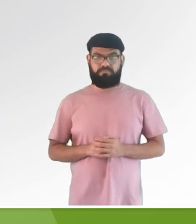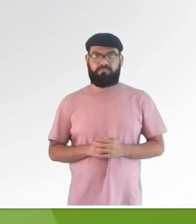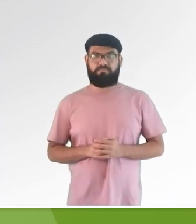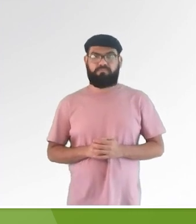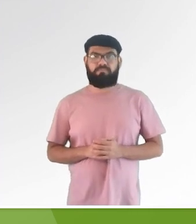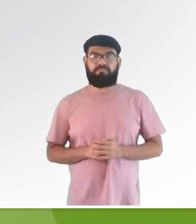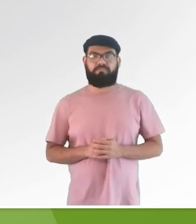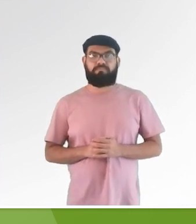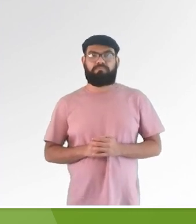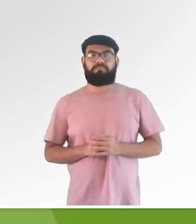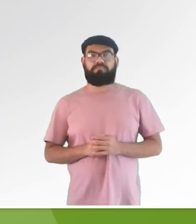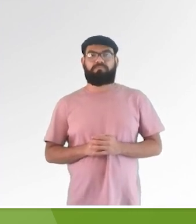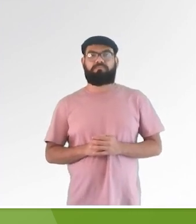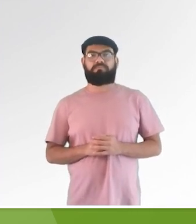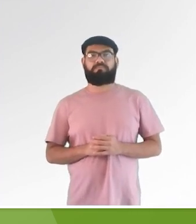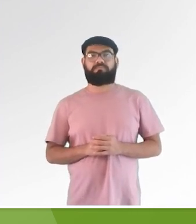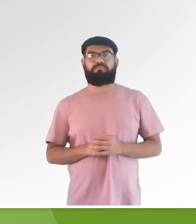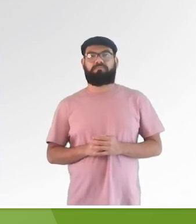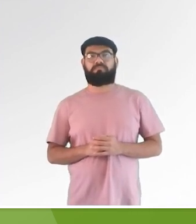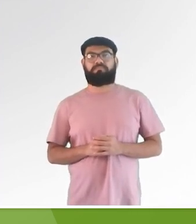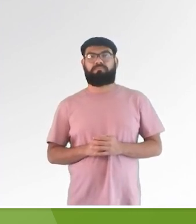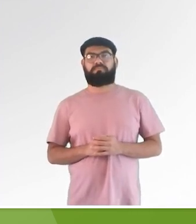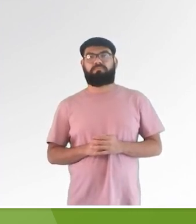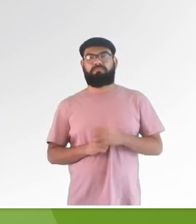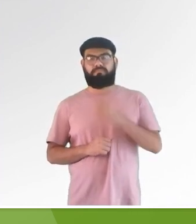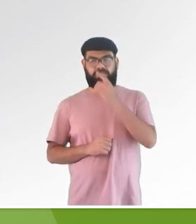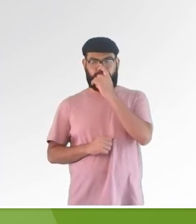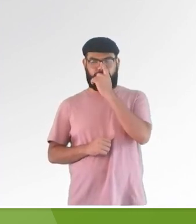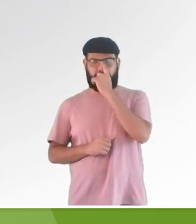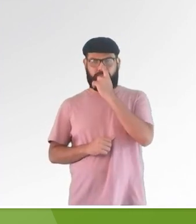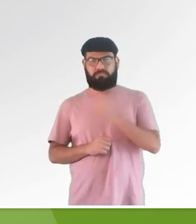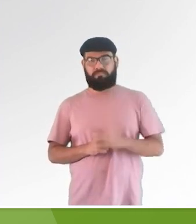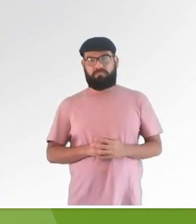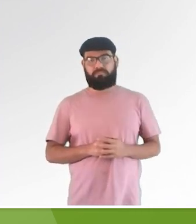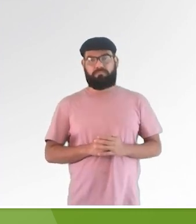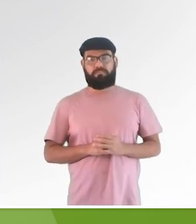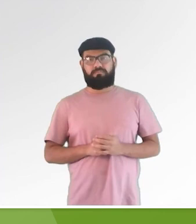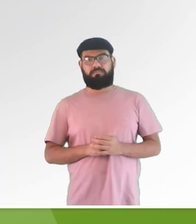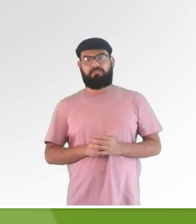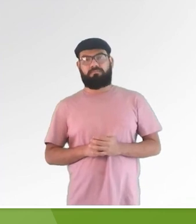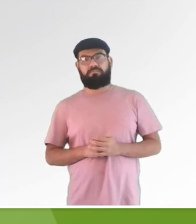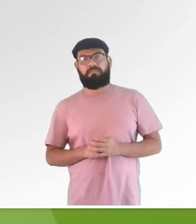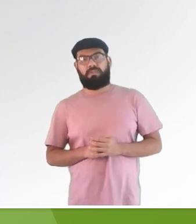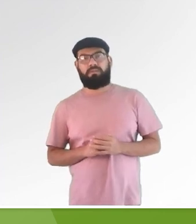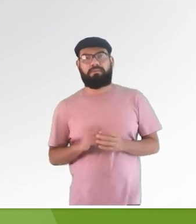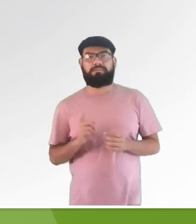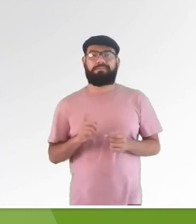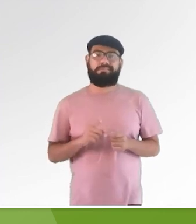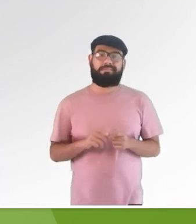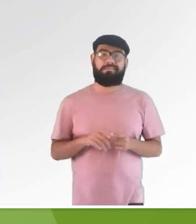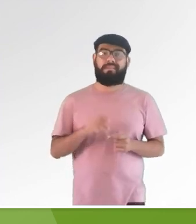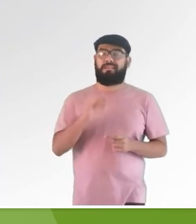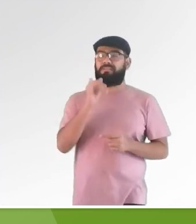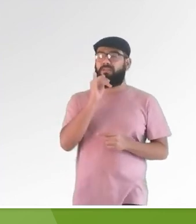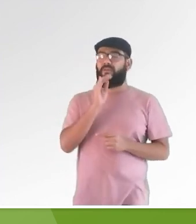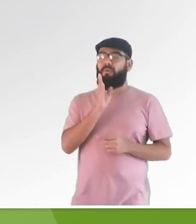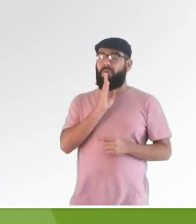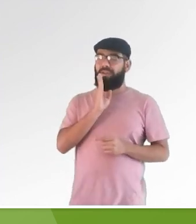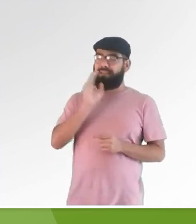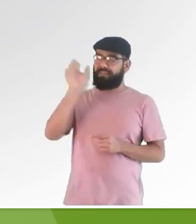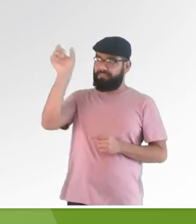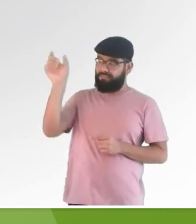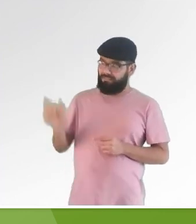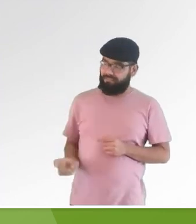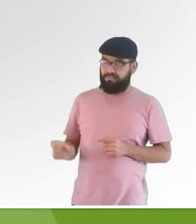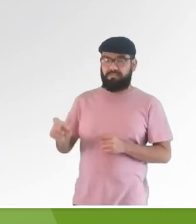de tempo, a gente já chama de população. Porque por mais que a gente conheça o indivíduo, a espécie, ela